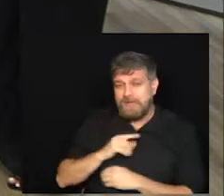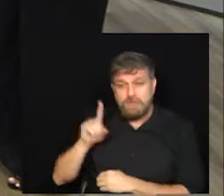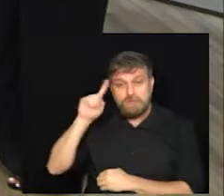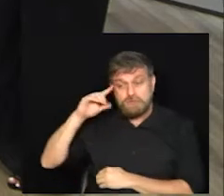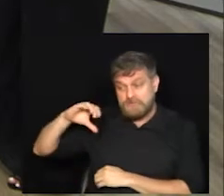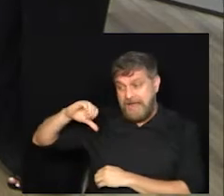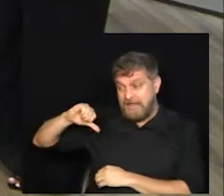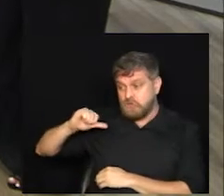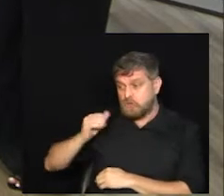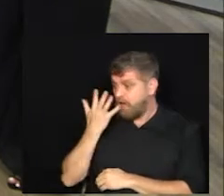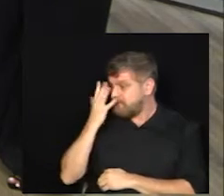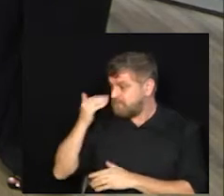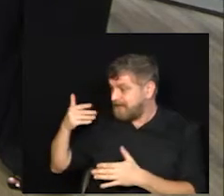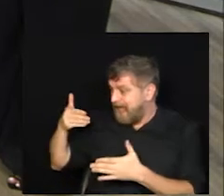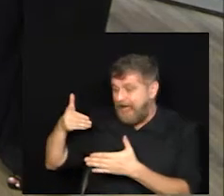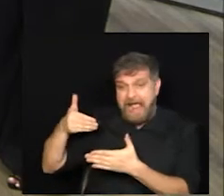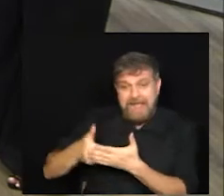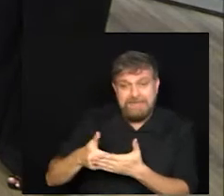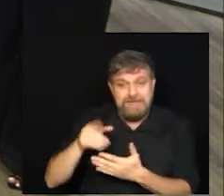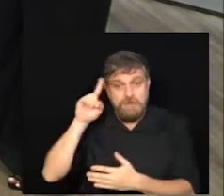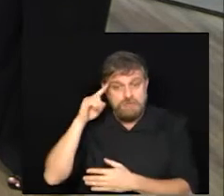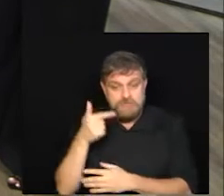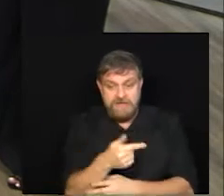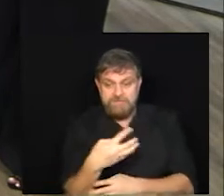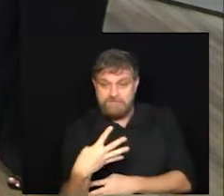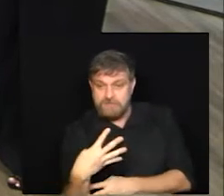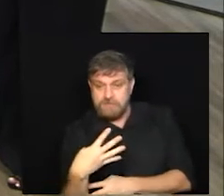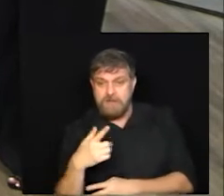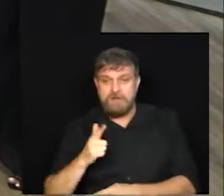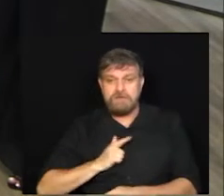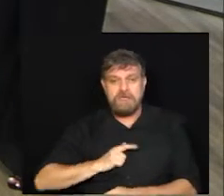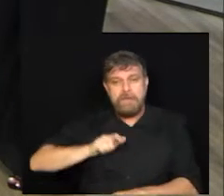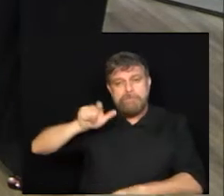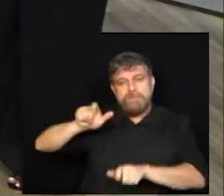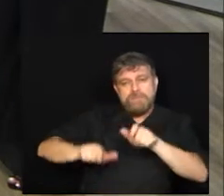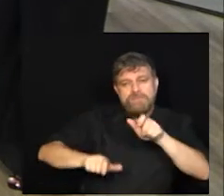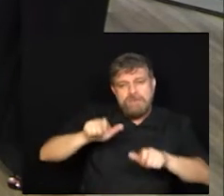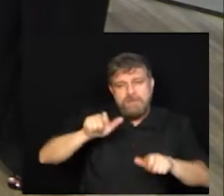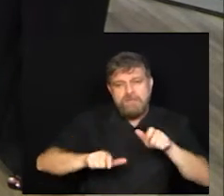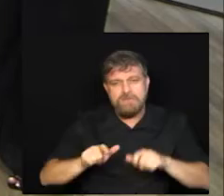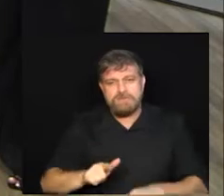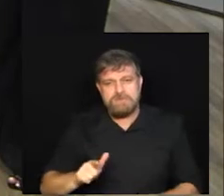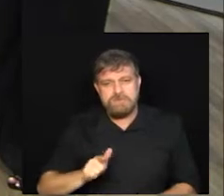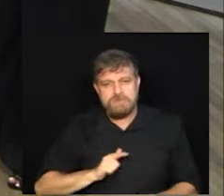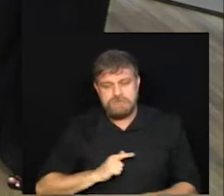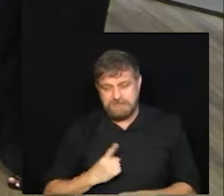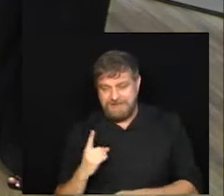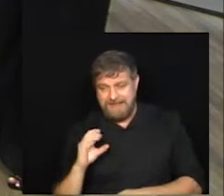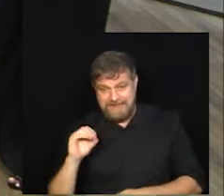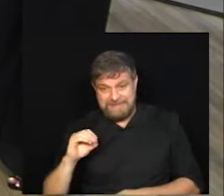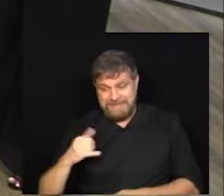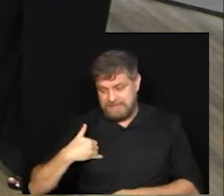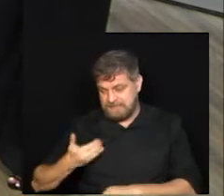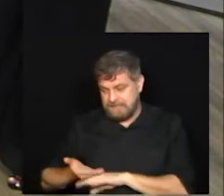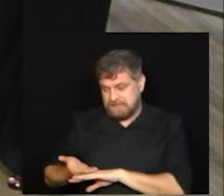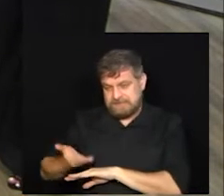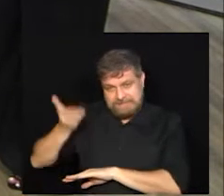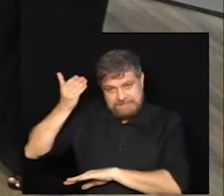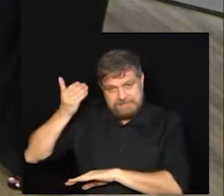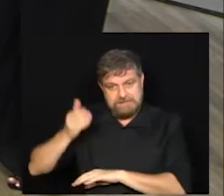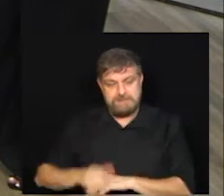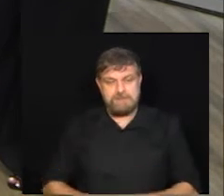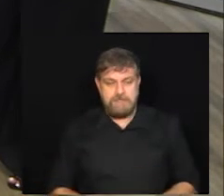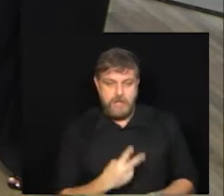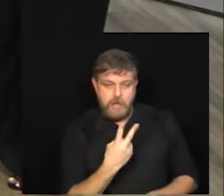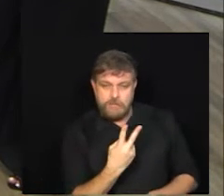9 de fevereiro até o dia 24, de pessoas que 10 tinham mais de 60 anos e 2